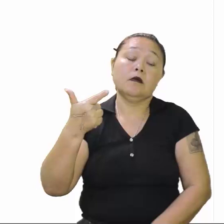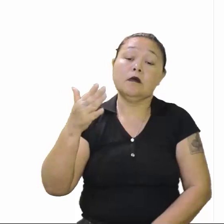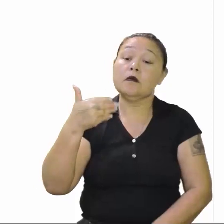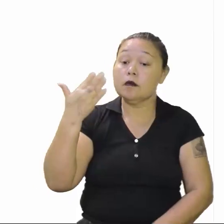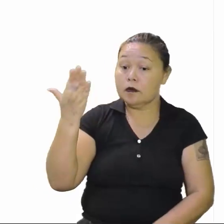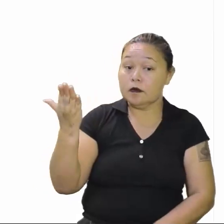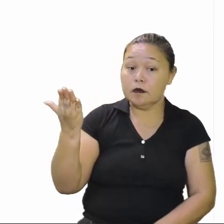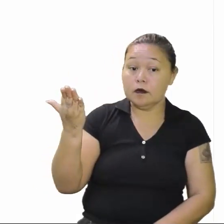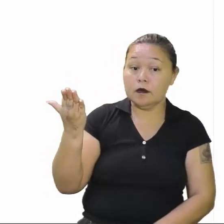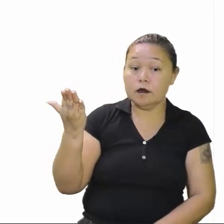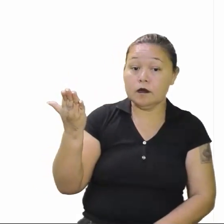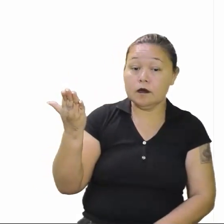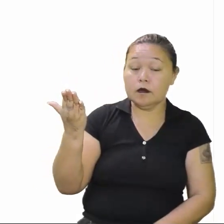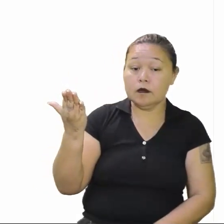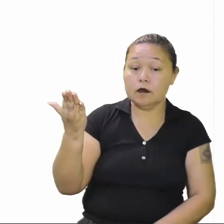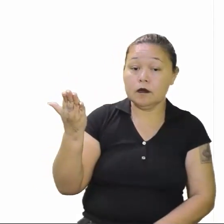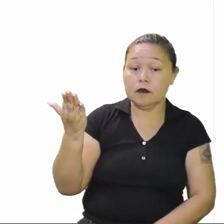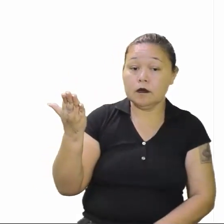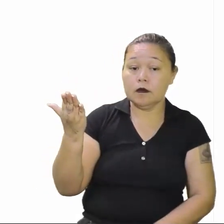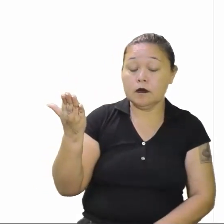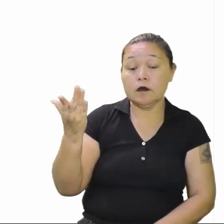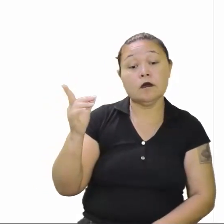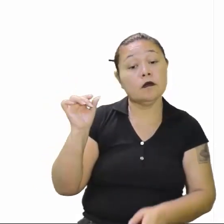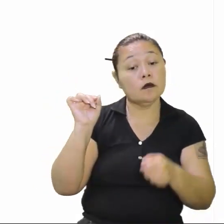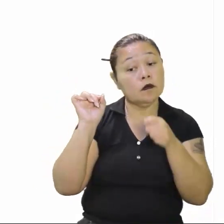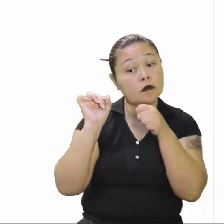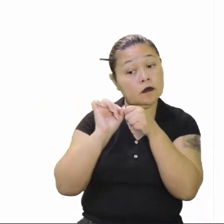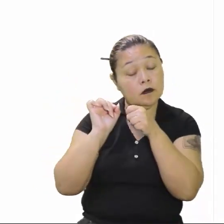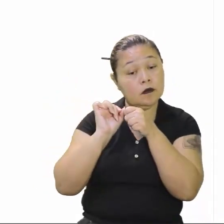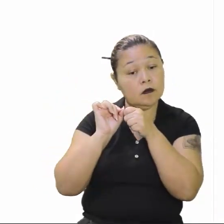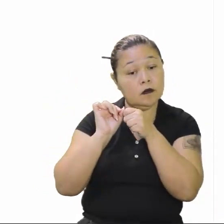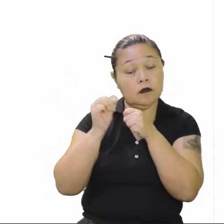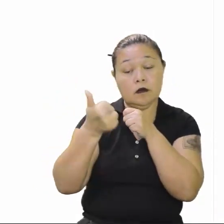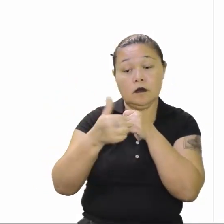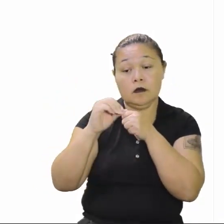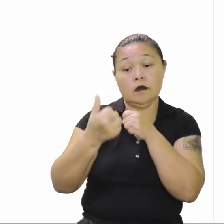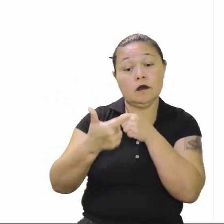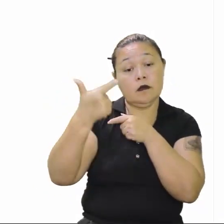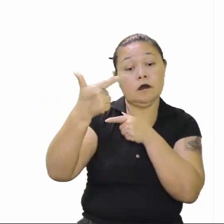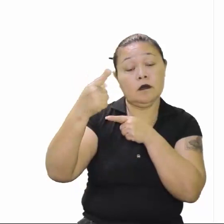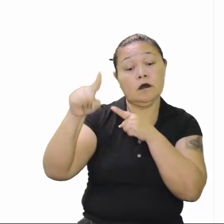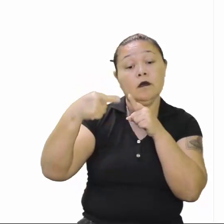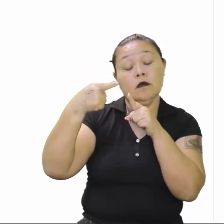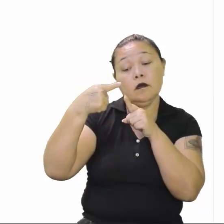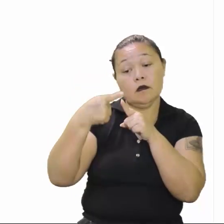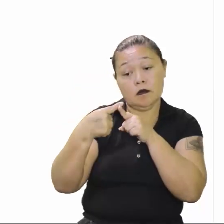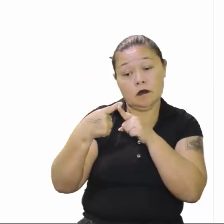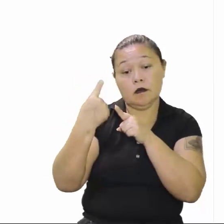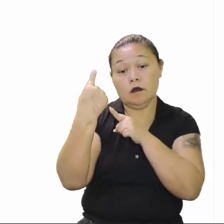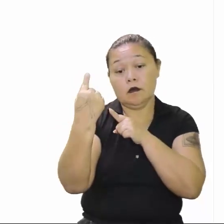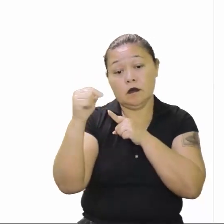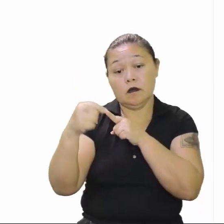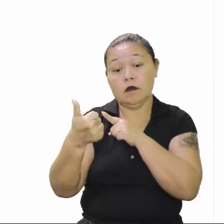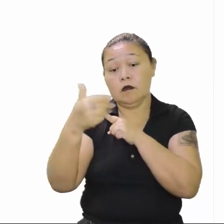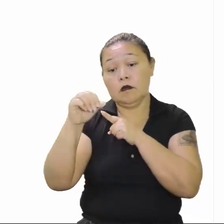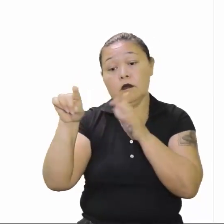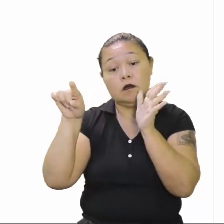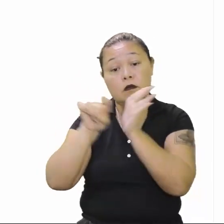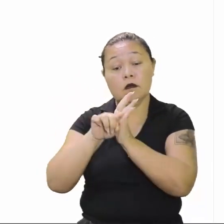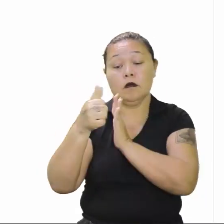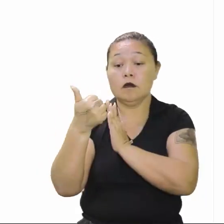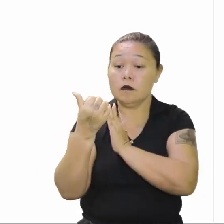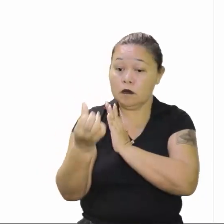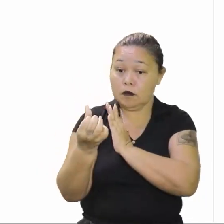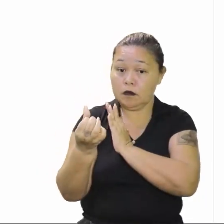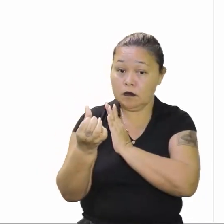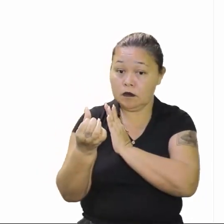disso, nós fazemos o seguinte, 10 elevado à segunda, vezes 1 vezes 10 elevado a